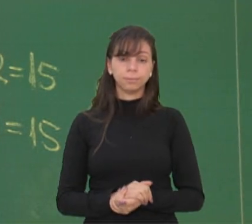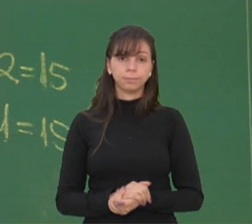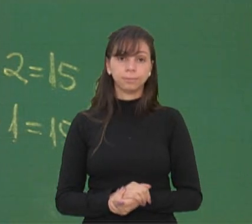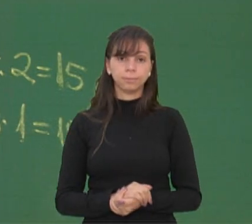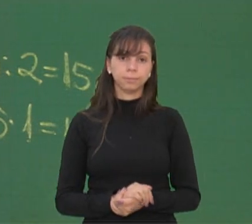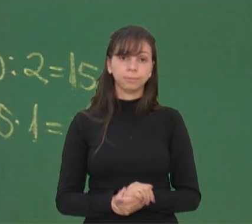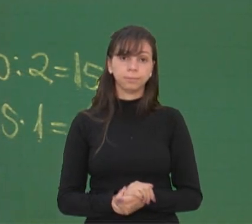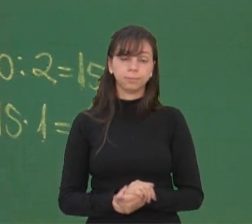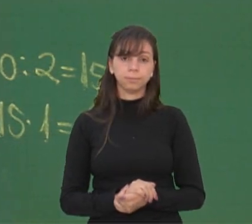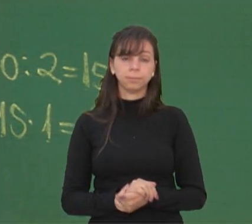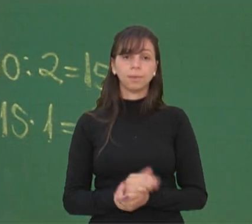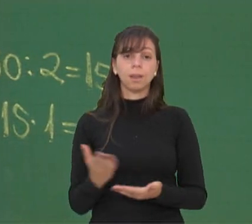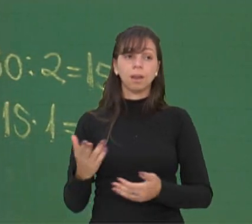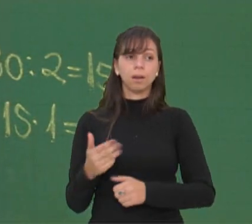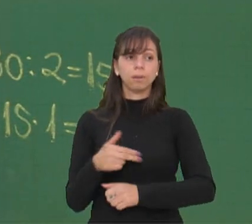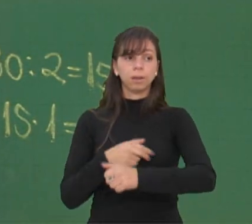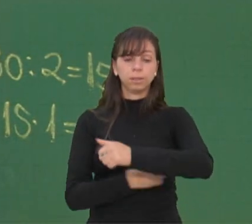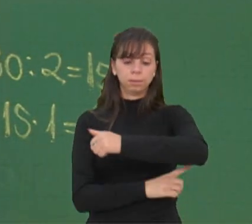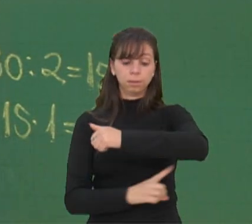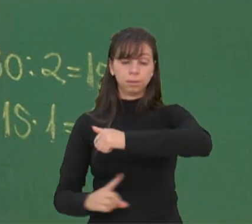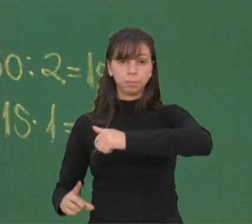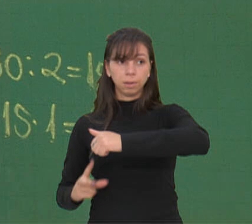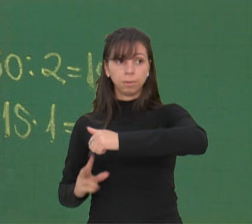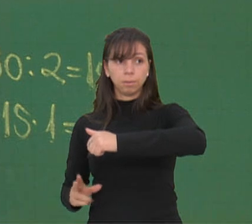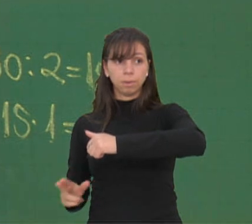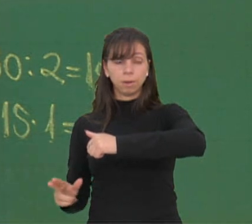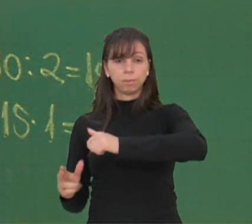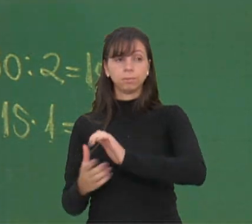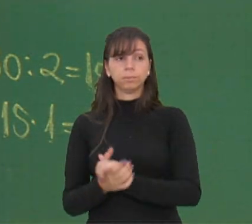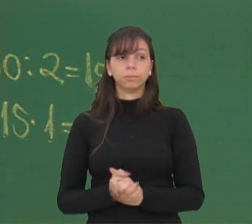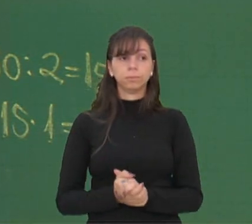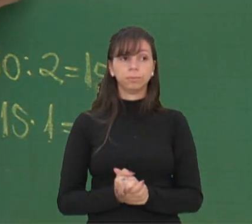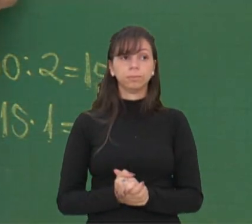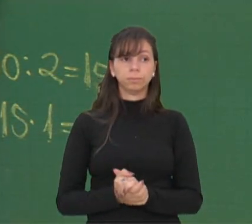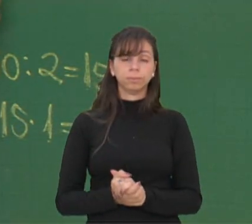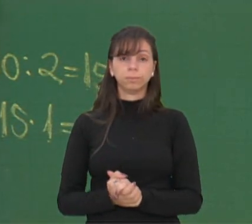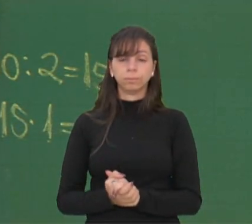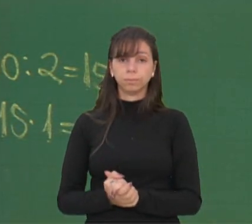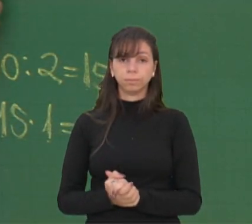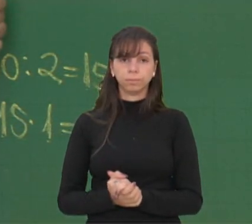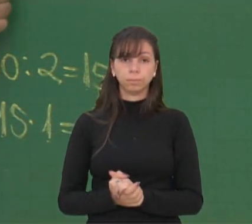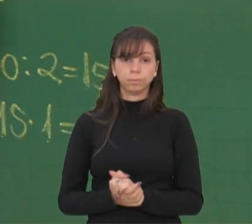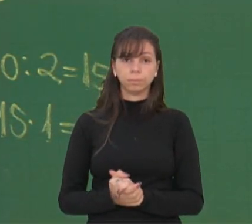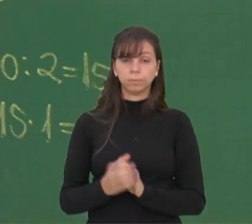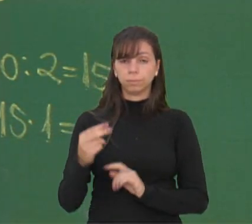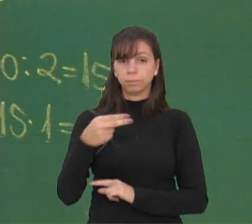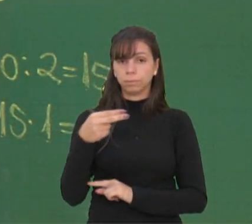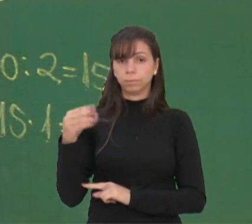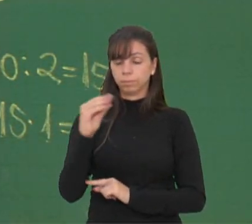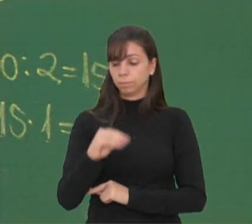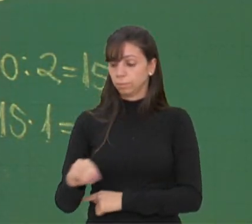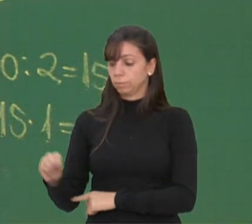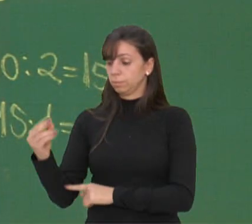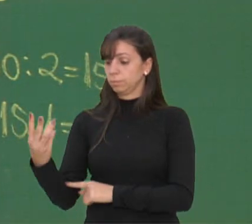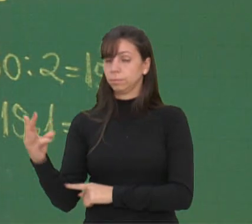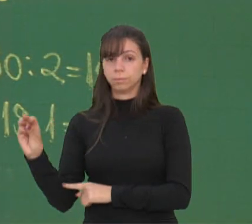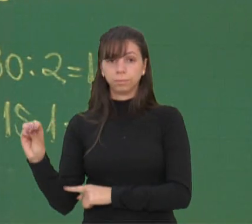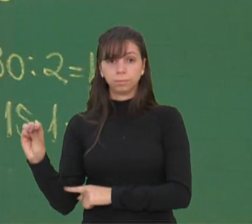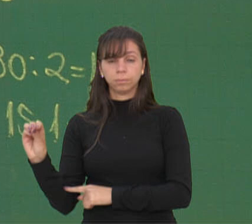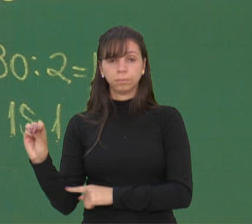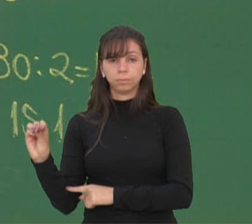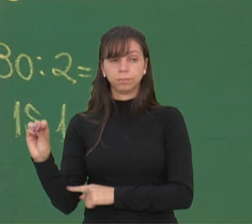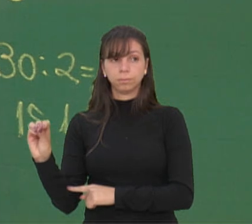Agora que os denominadores são iguais, o que eu faço? Repete o denominador e opera só no